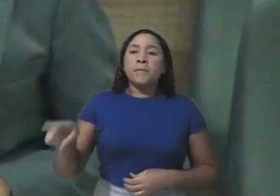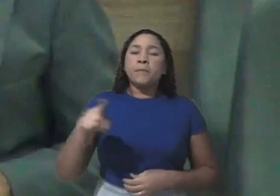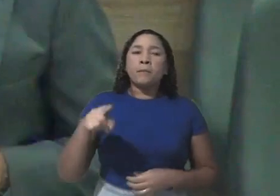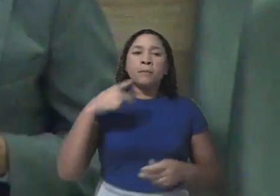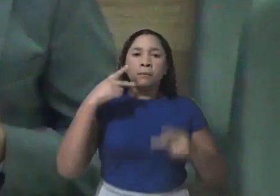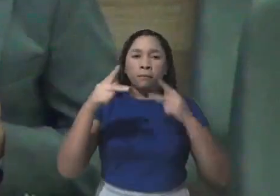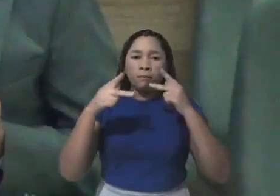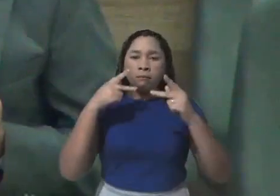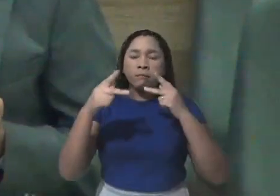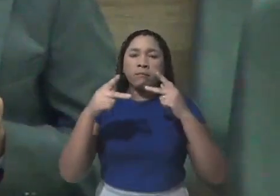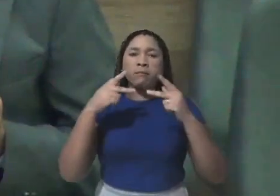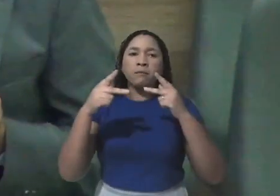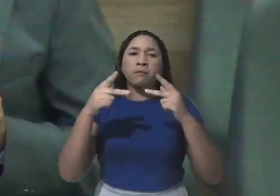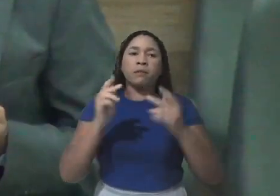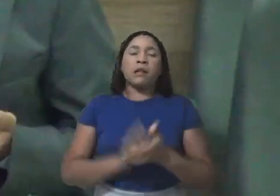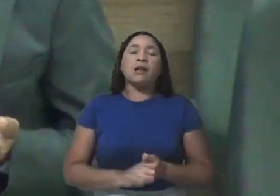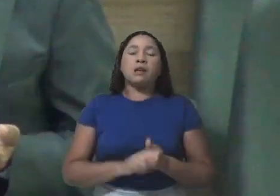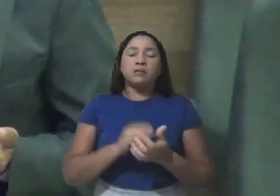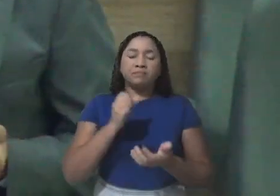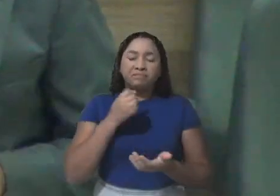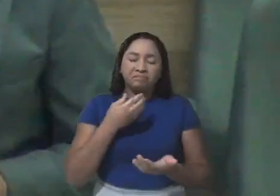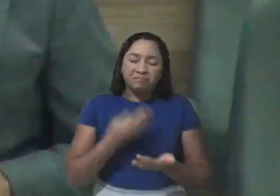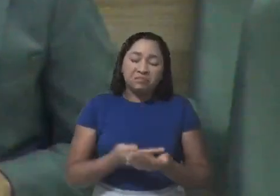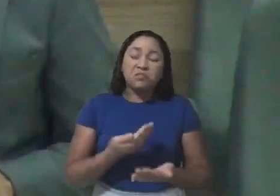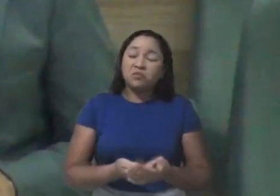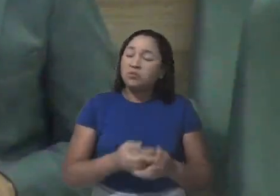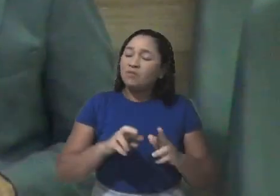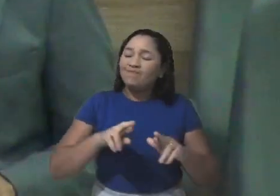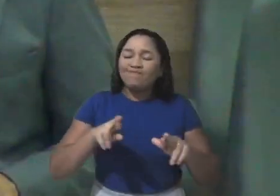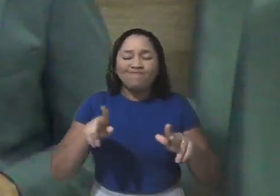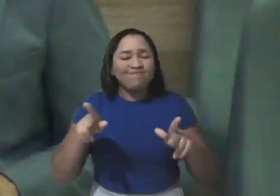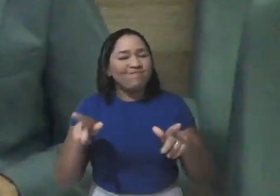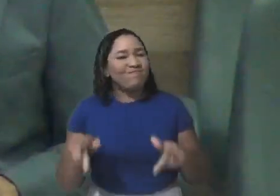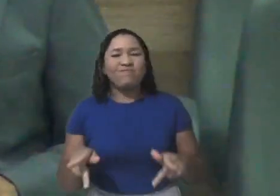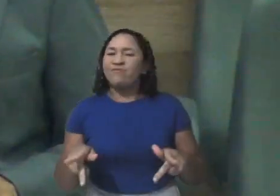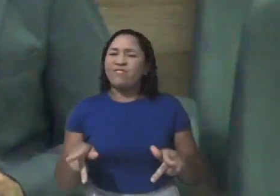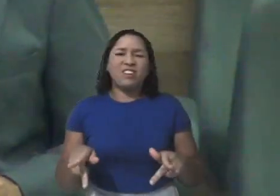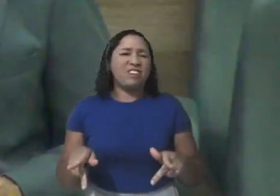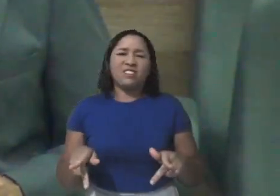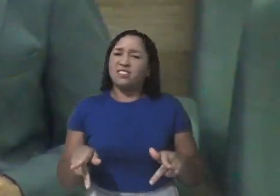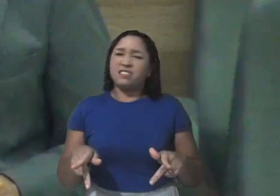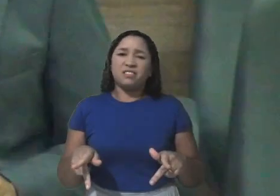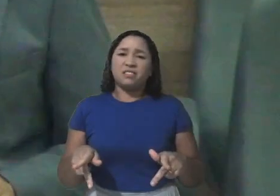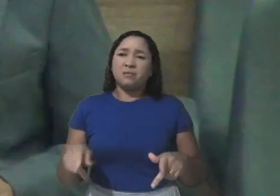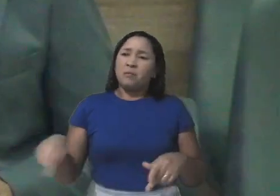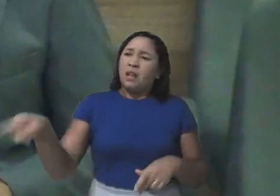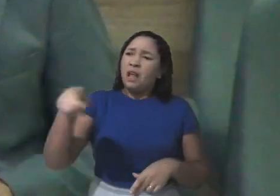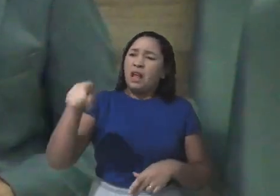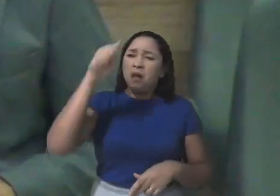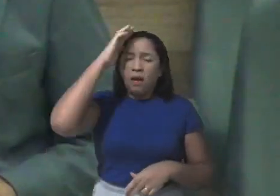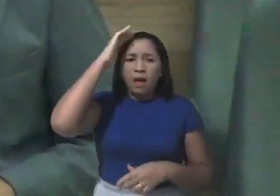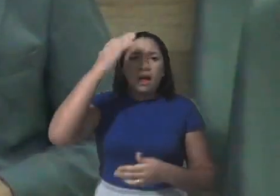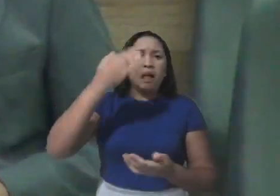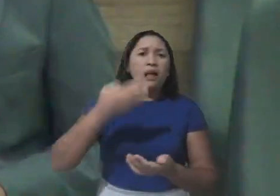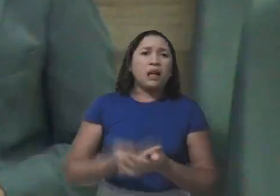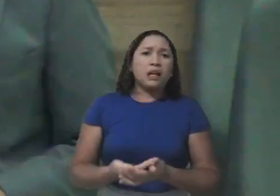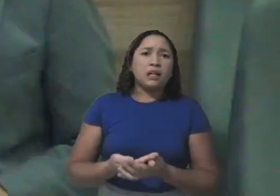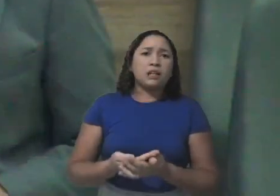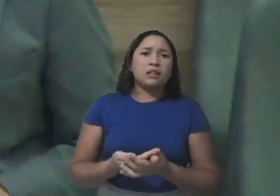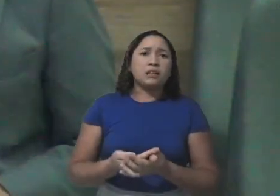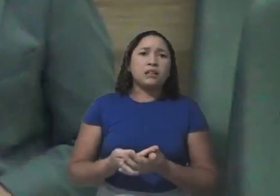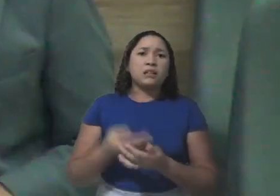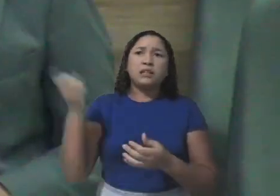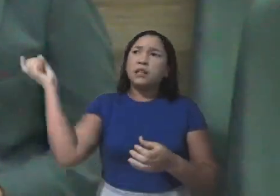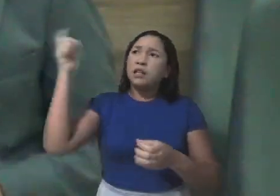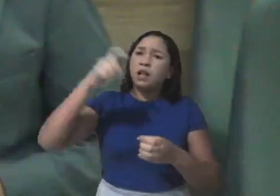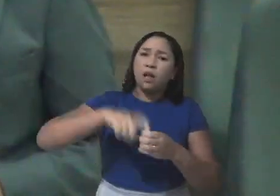a doutrina dos últimos tempos de maneira diferente. Eles creem na volta de Cristo em uma única